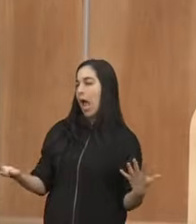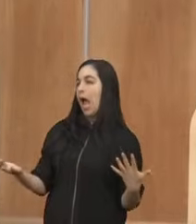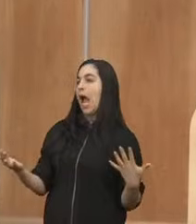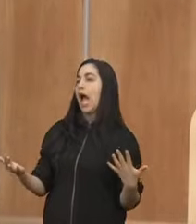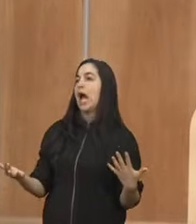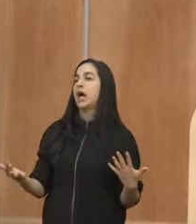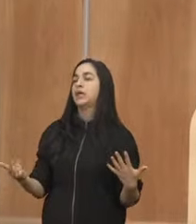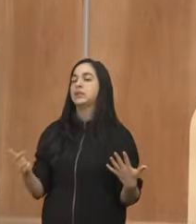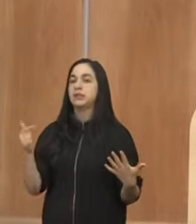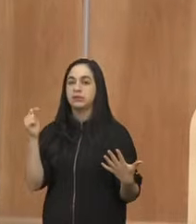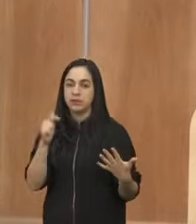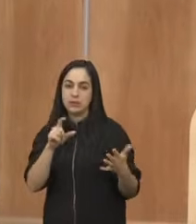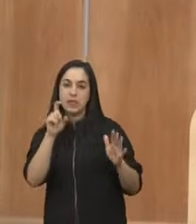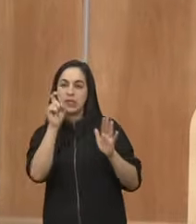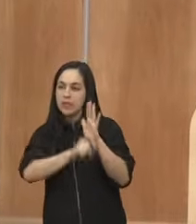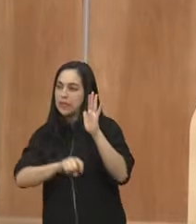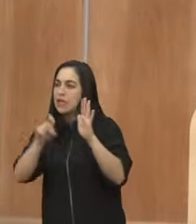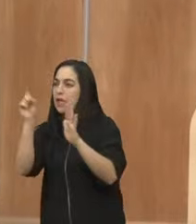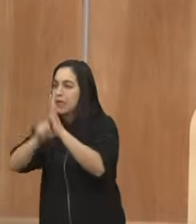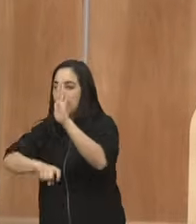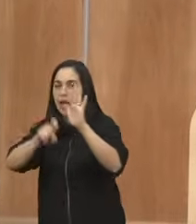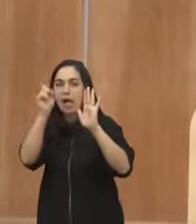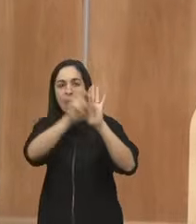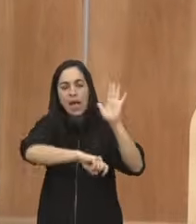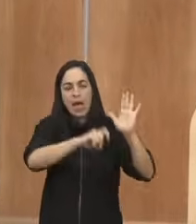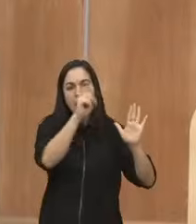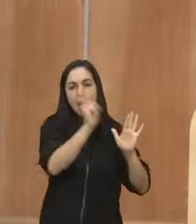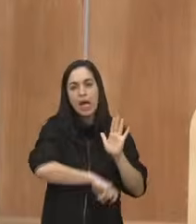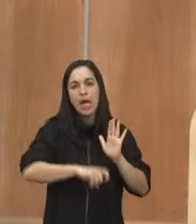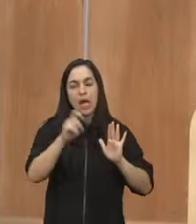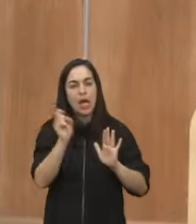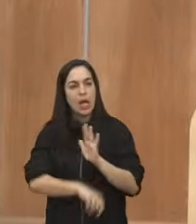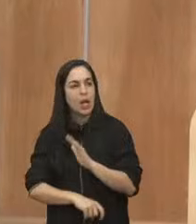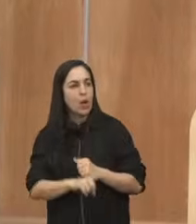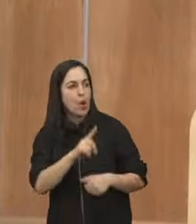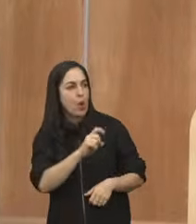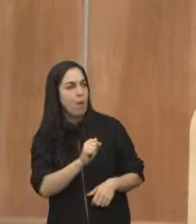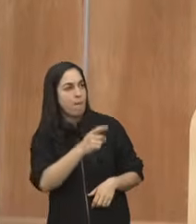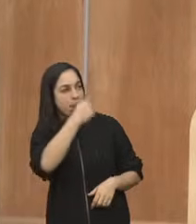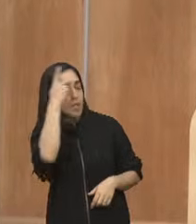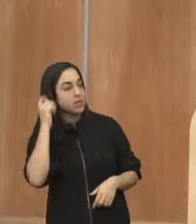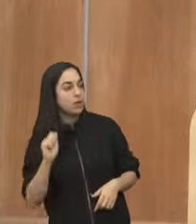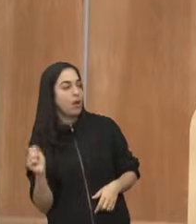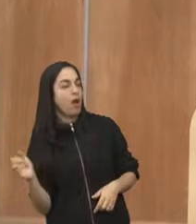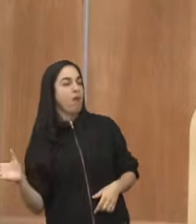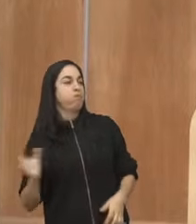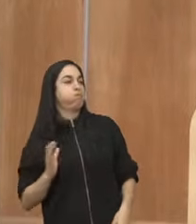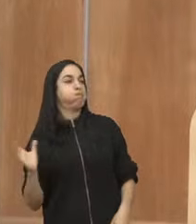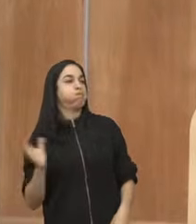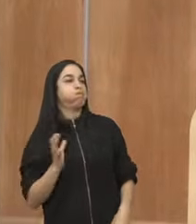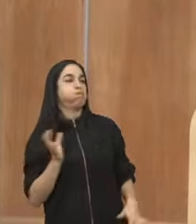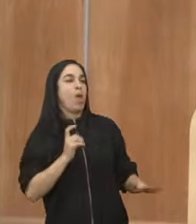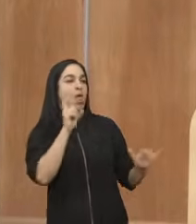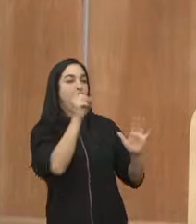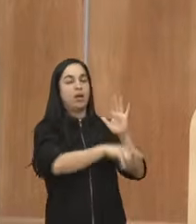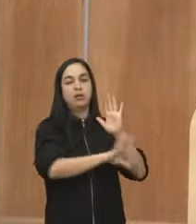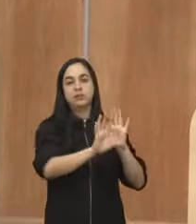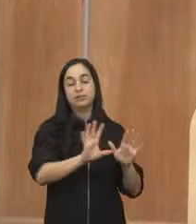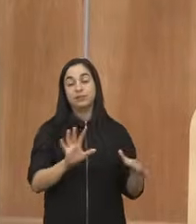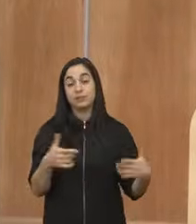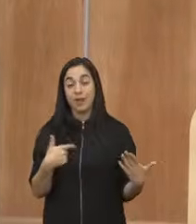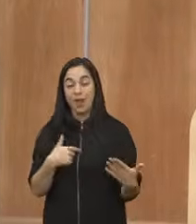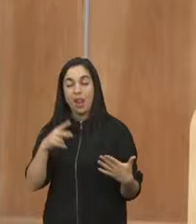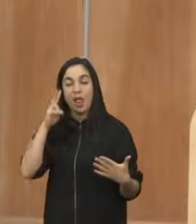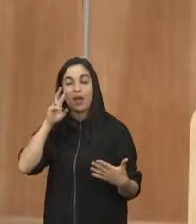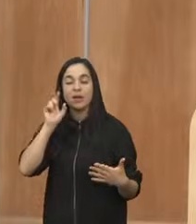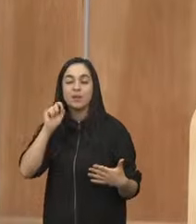vamos tributar esses daqui. A gente não pode tributar o rico, aquele que ganha mais. Até me recordo aqui, quero mandar